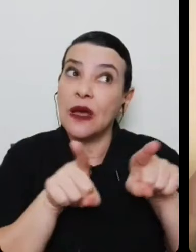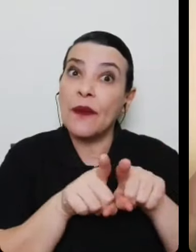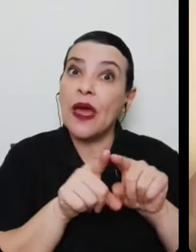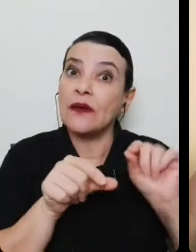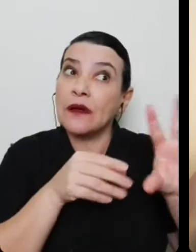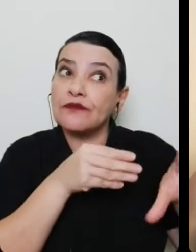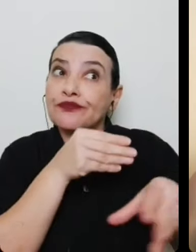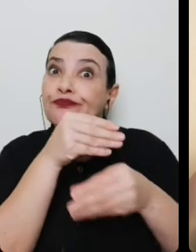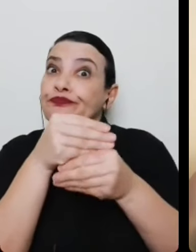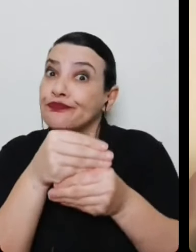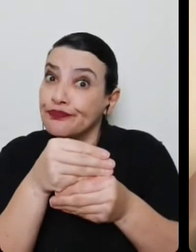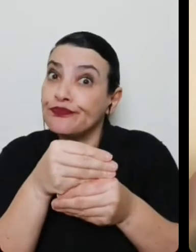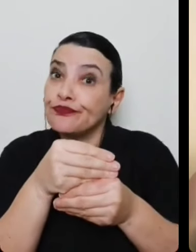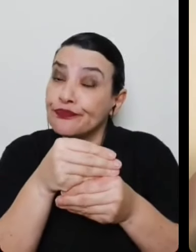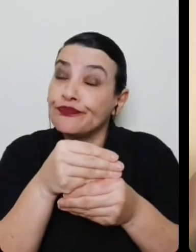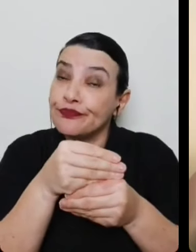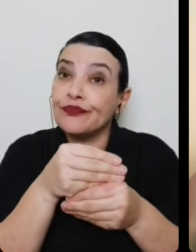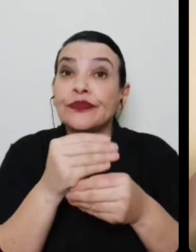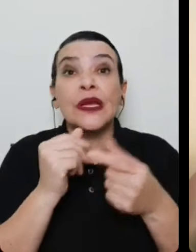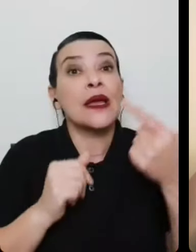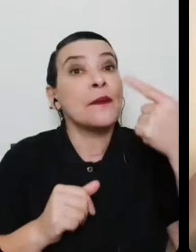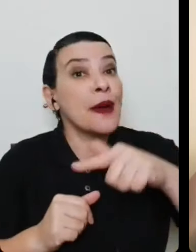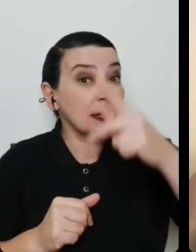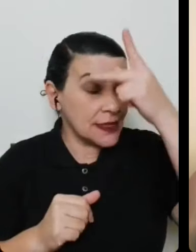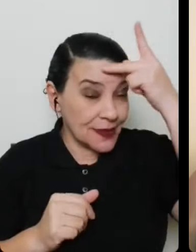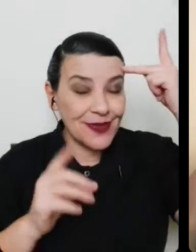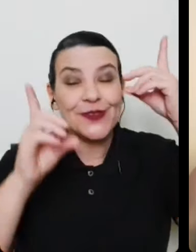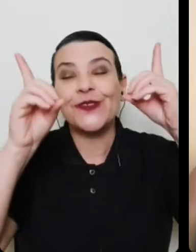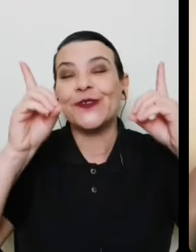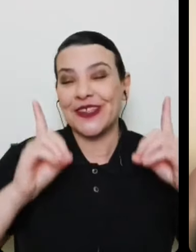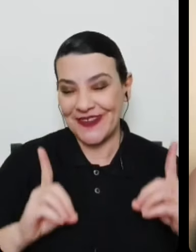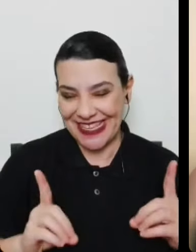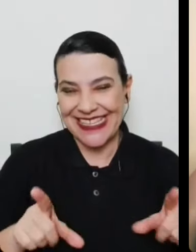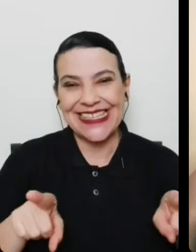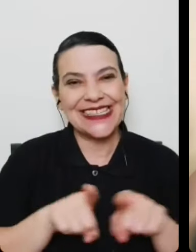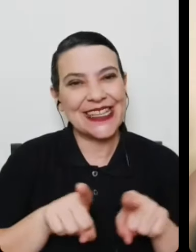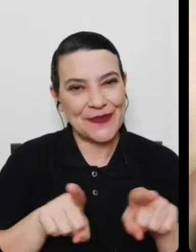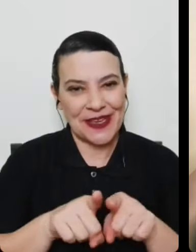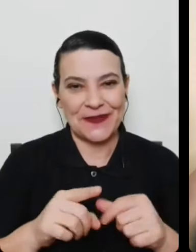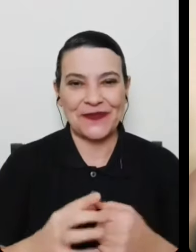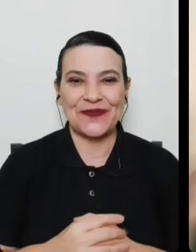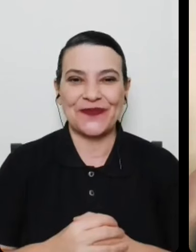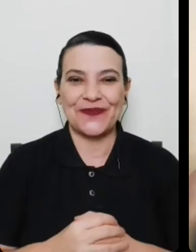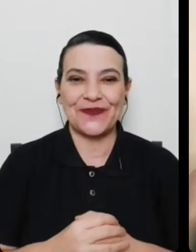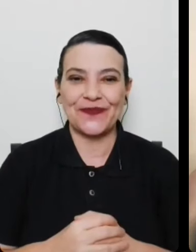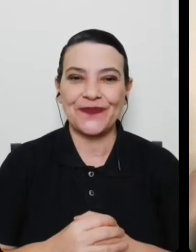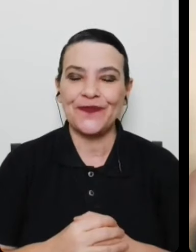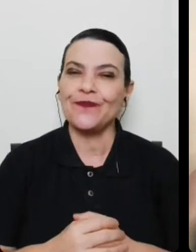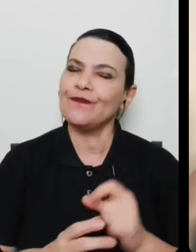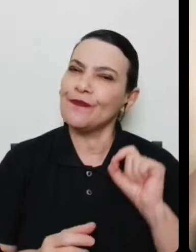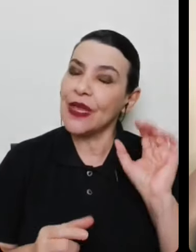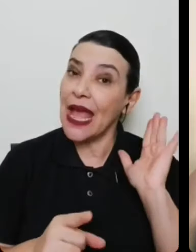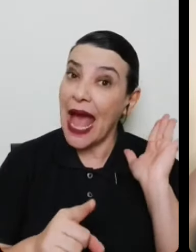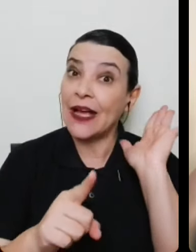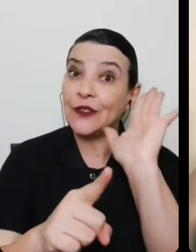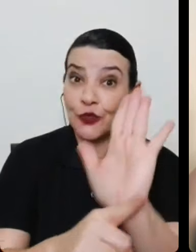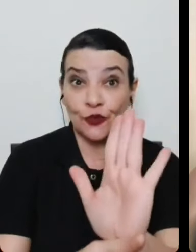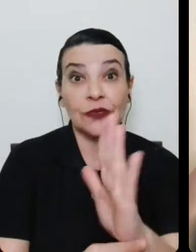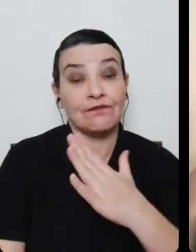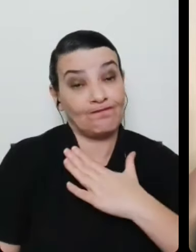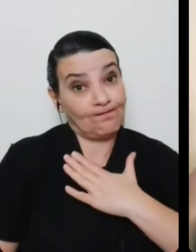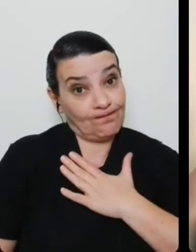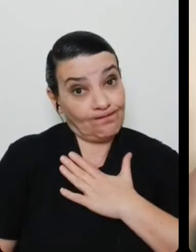elas partem das pessoas com deficiência. Uma coisa que ajuda, que eu acho